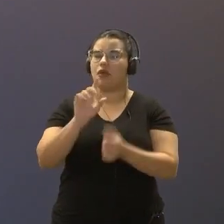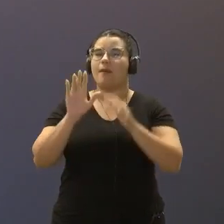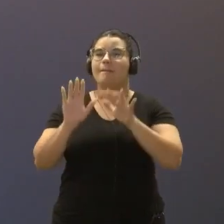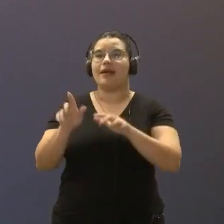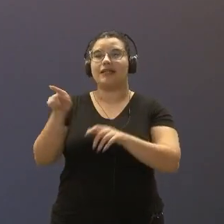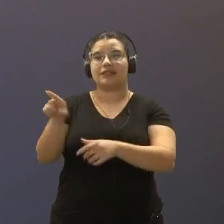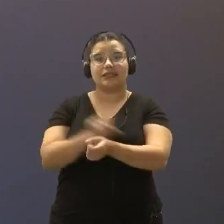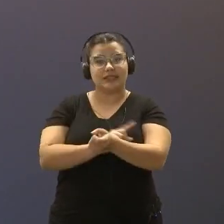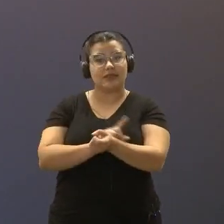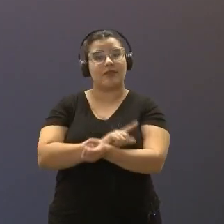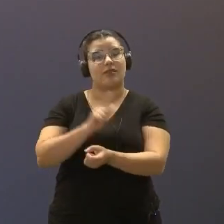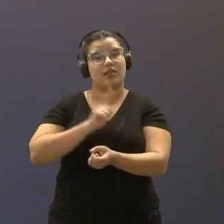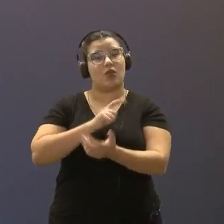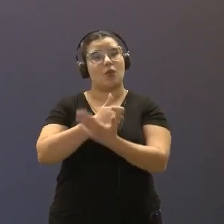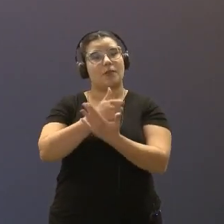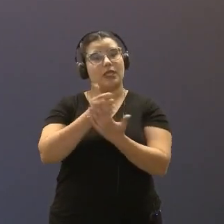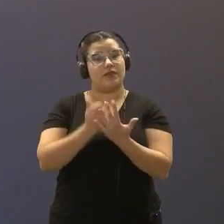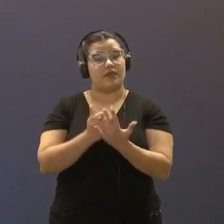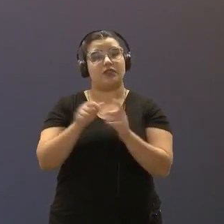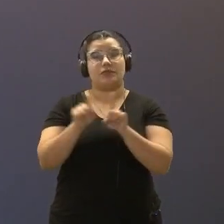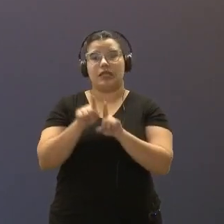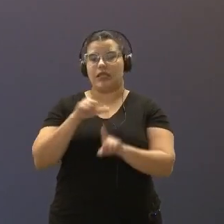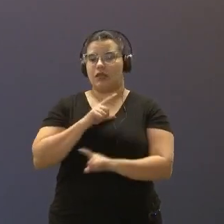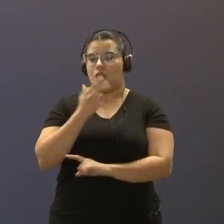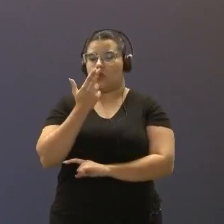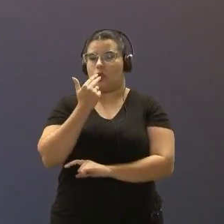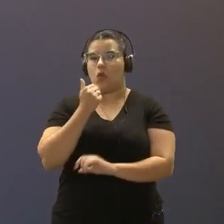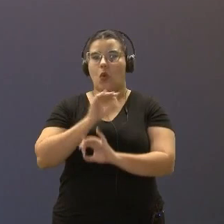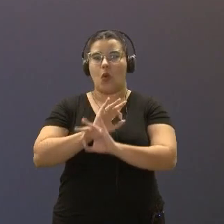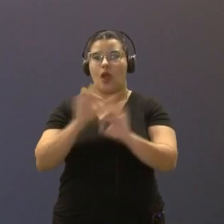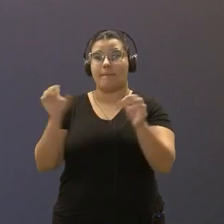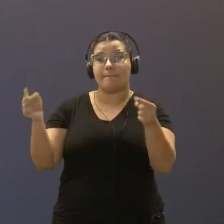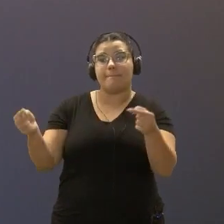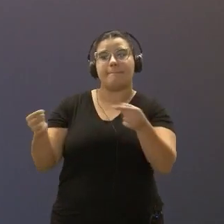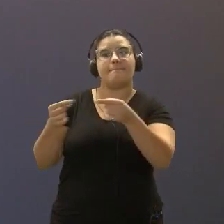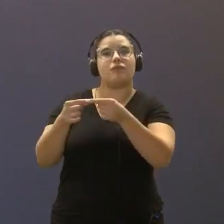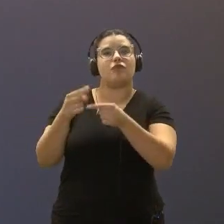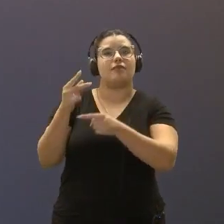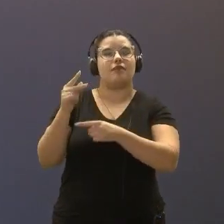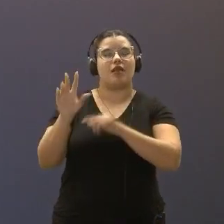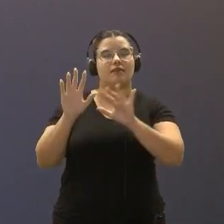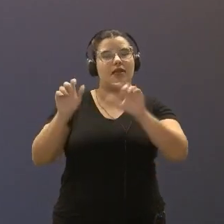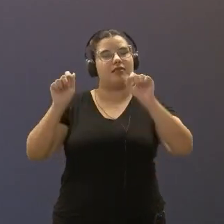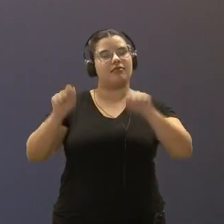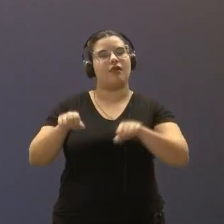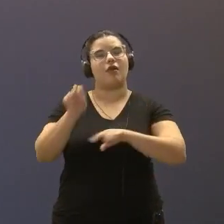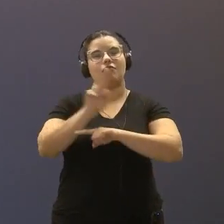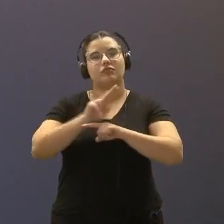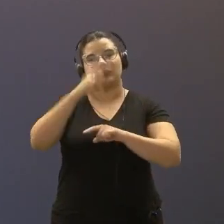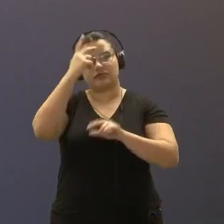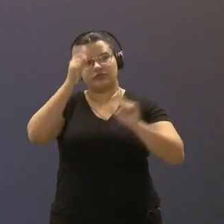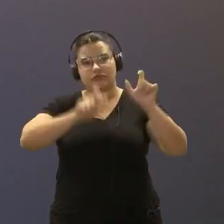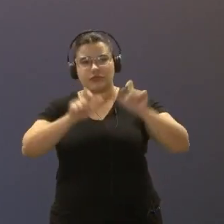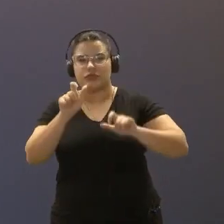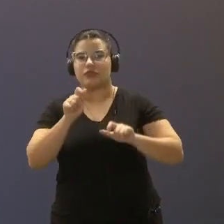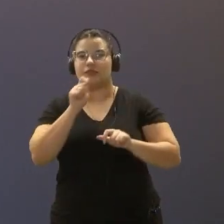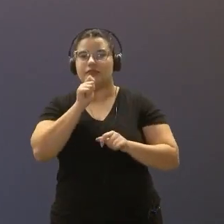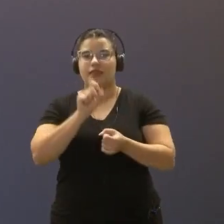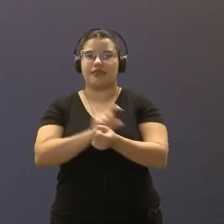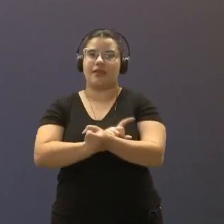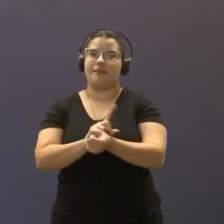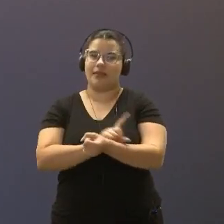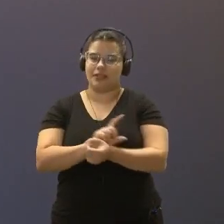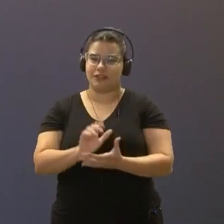com diabetes tem o benefício de ter uma super nutrição desenhada para ele, mas a gente pode usar em pacientes também sem diabetes.